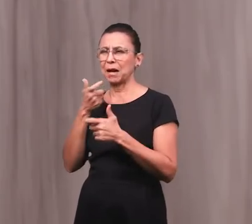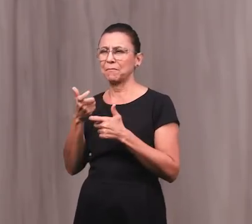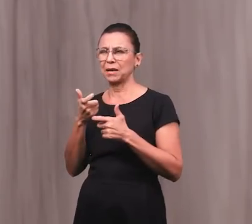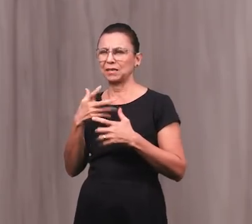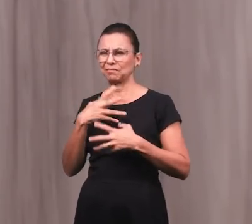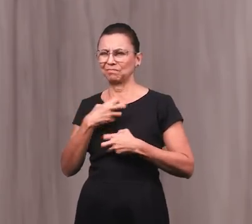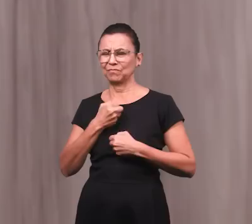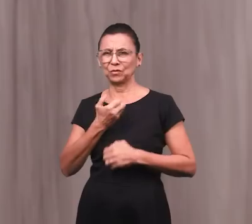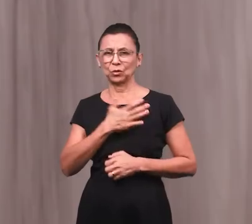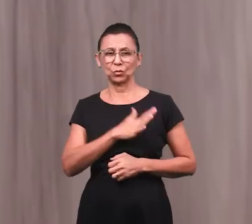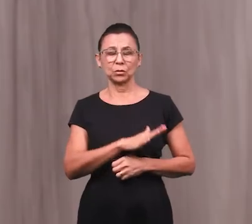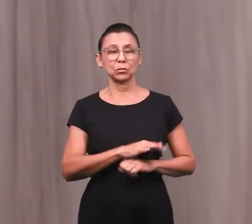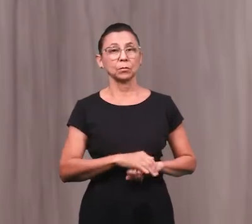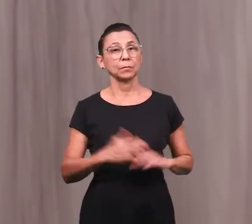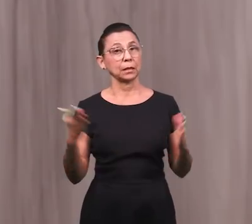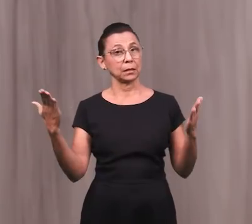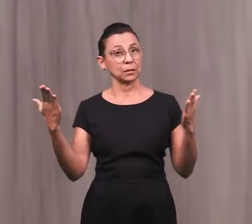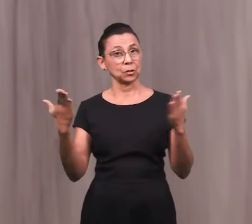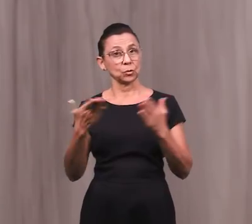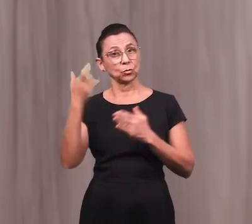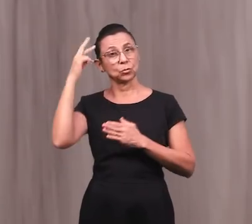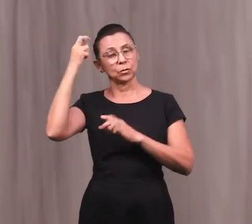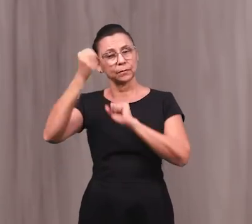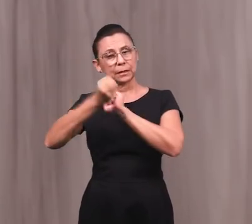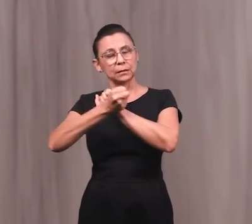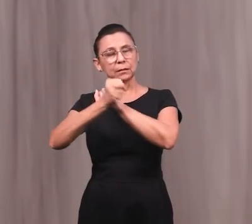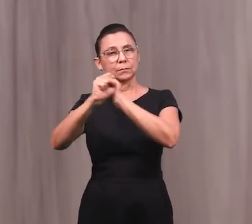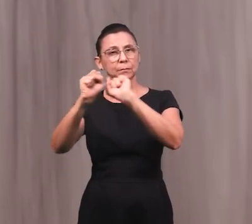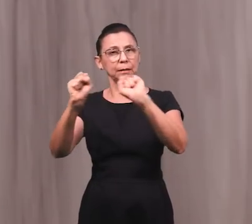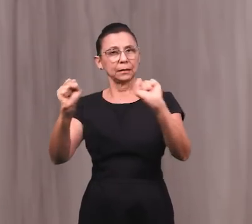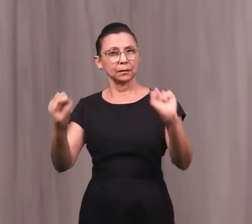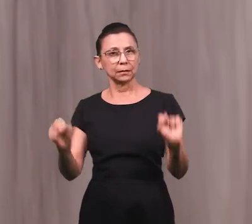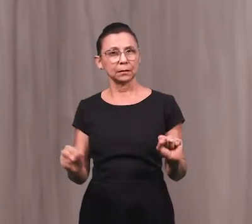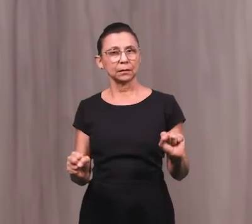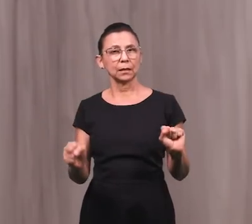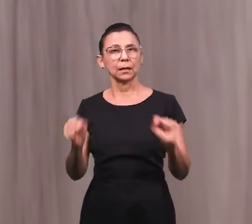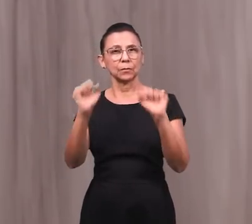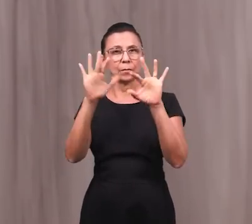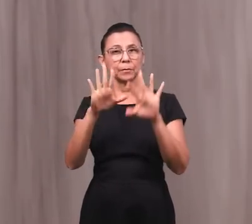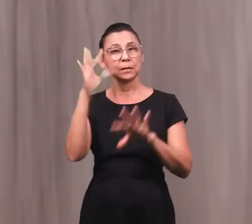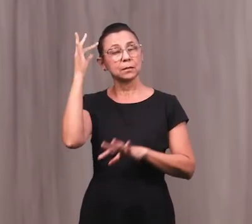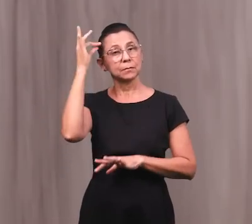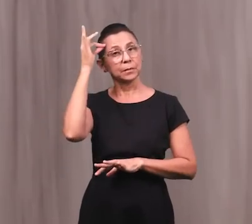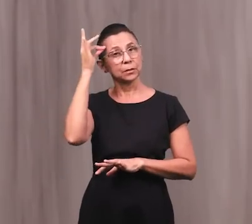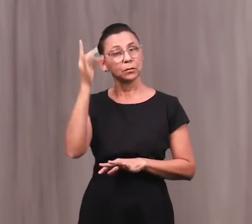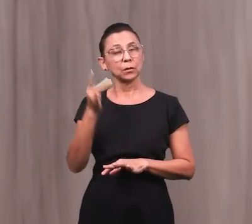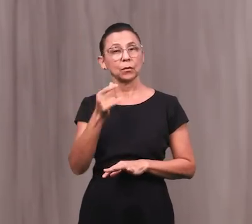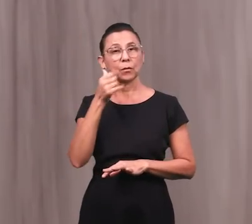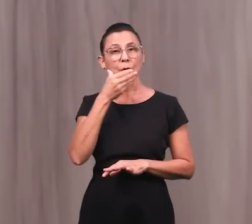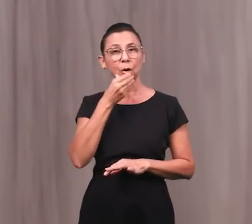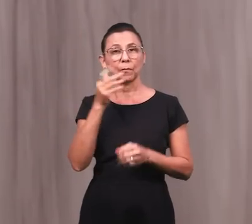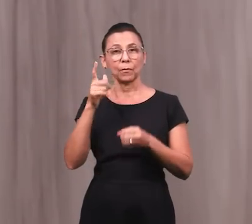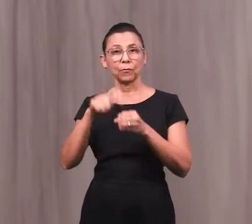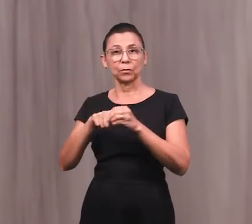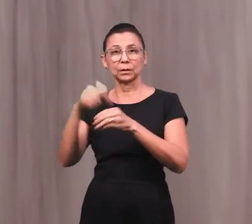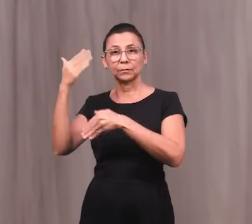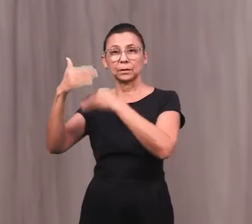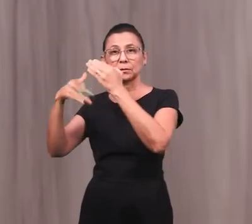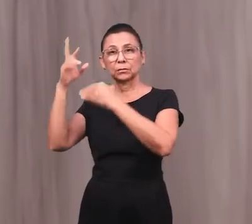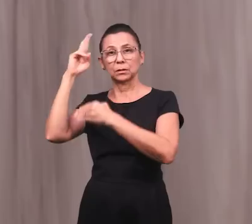uma libertação e um renovo espiritual, e ele voltará para a presença do Senhor juntamente com a sua